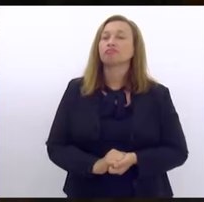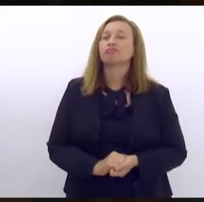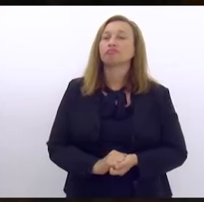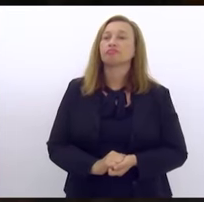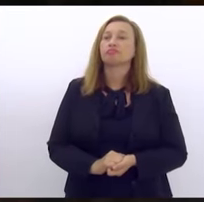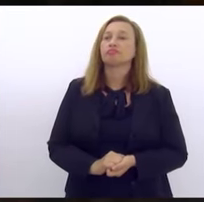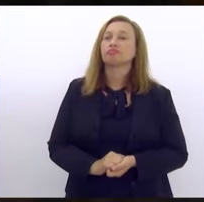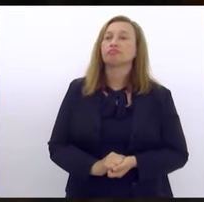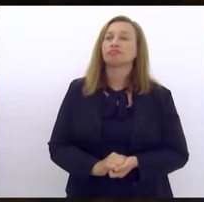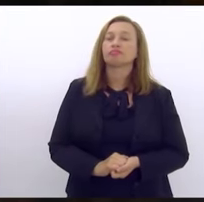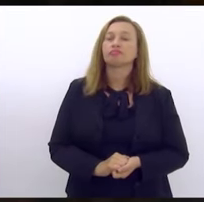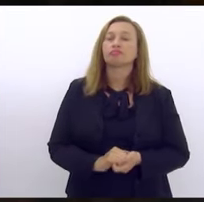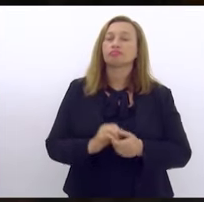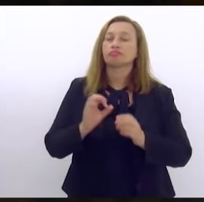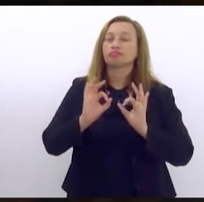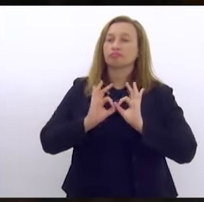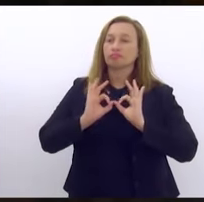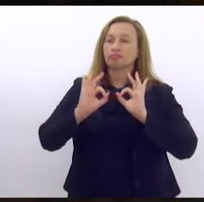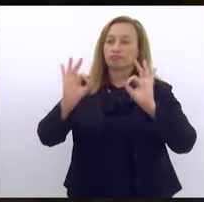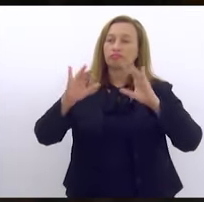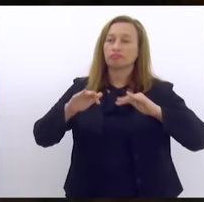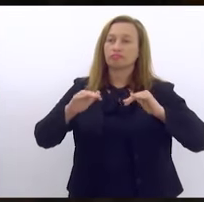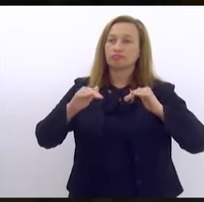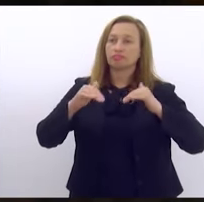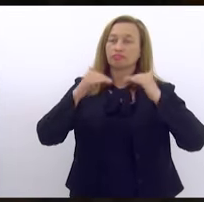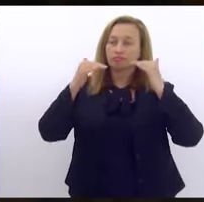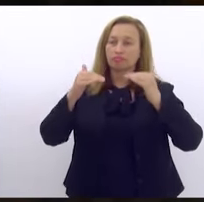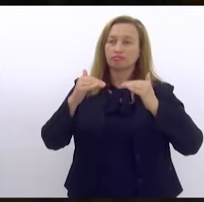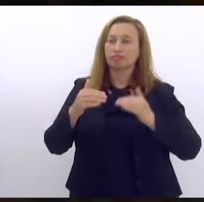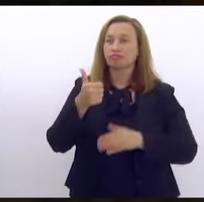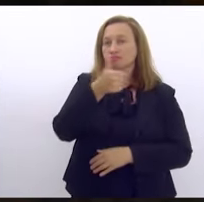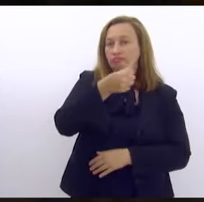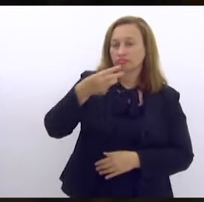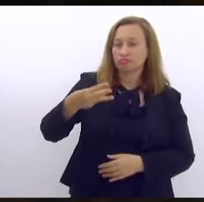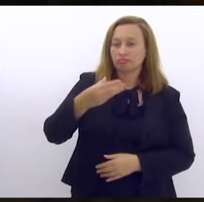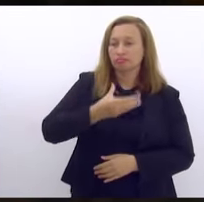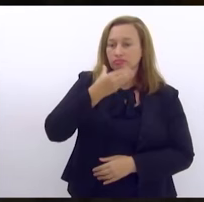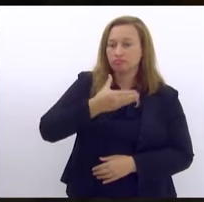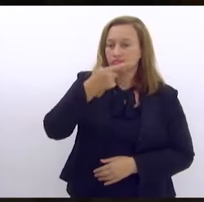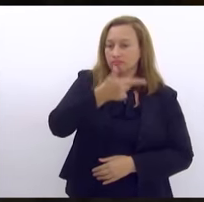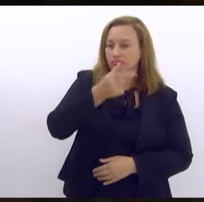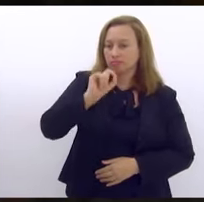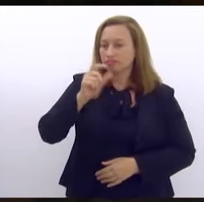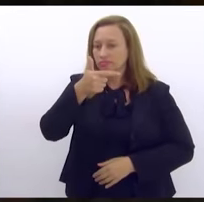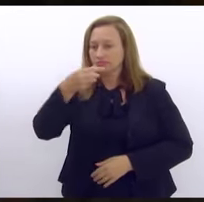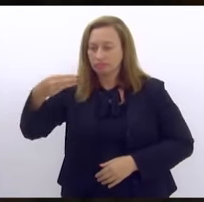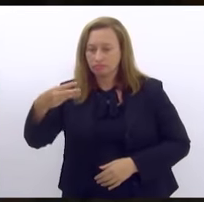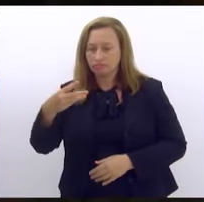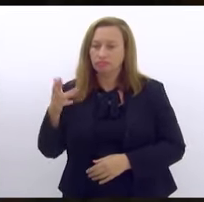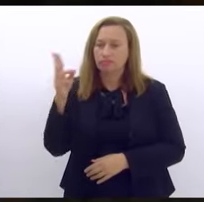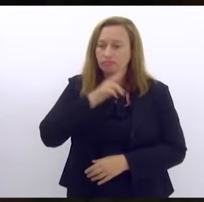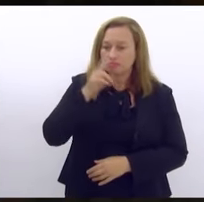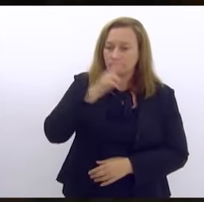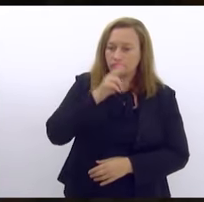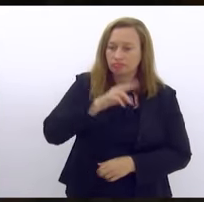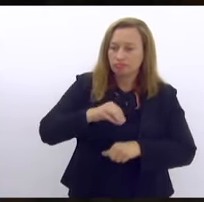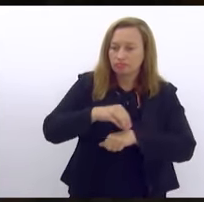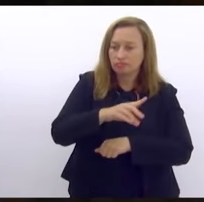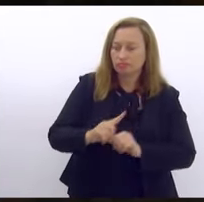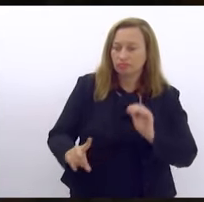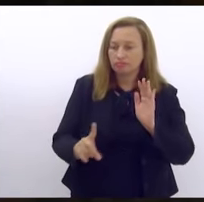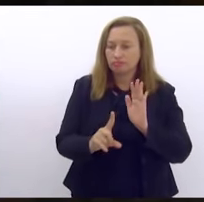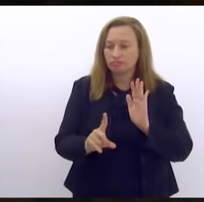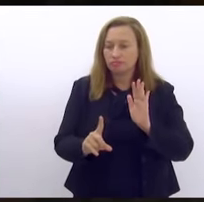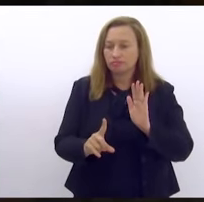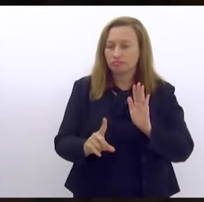Em sessão extraordinária, no dia 13 de dezembro de 2023, em regime de urgência, indicação única. Projeto de